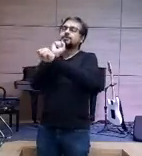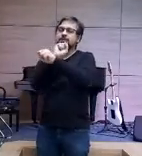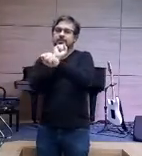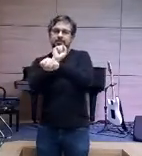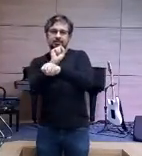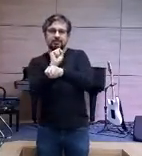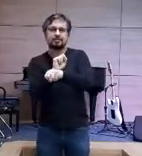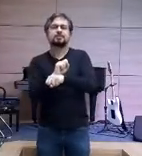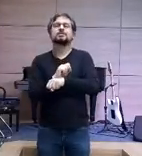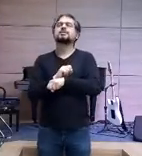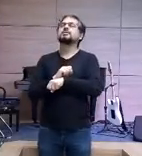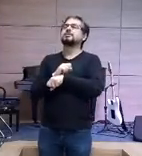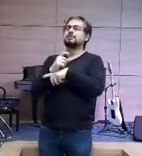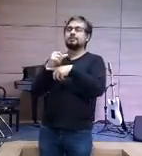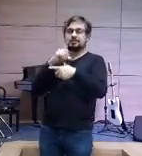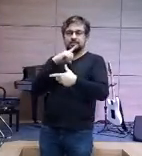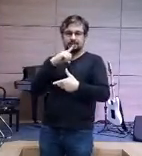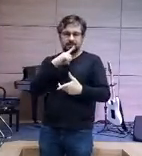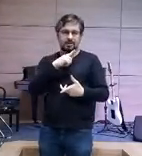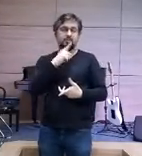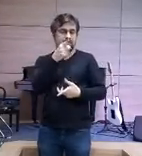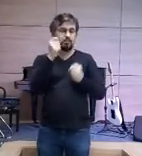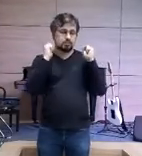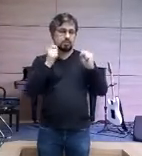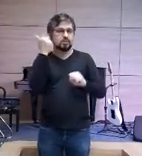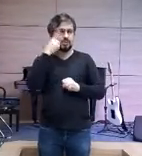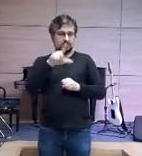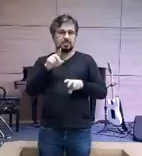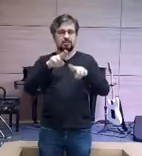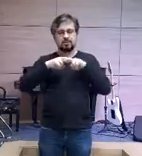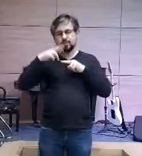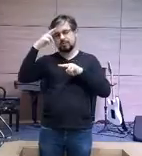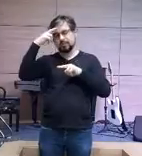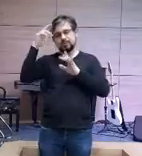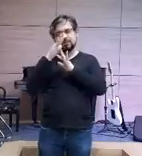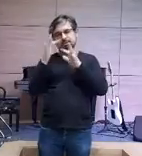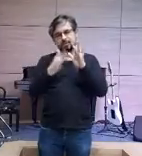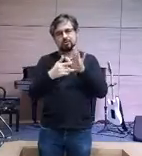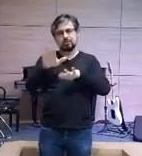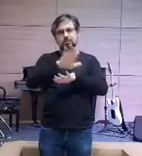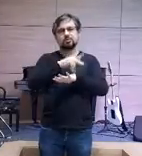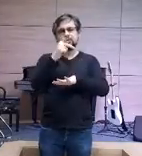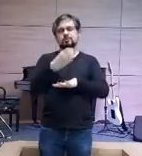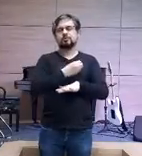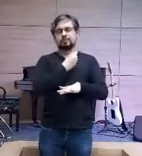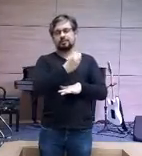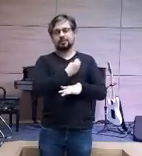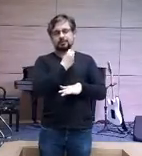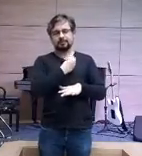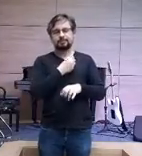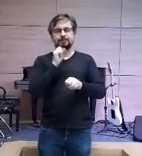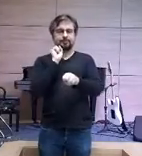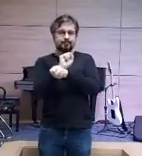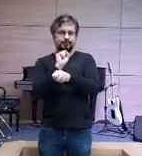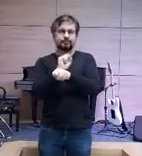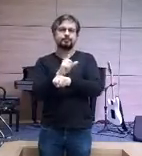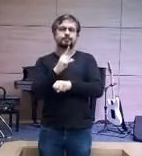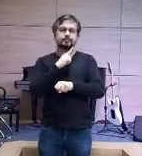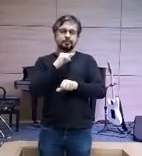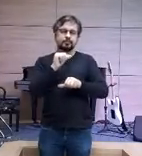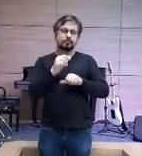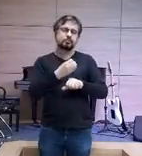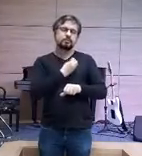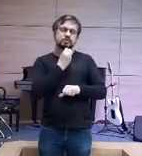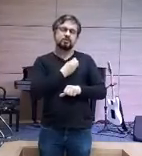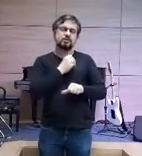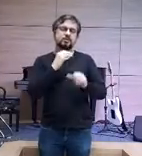esperança existe você pode alcançar através do Senhor Jesus sobre a sua vida há esperança de ter um